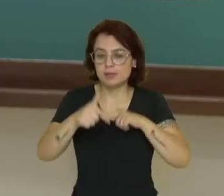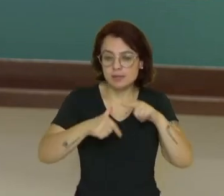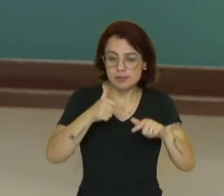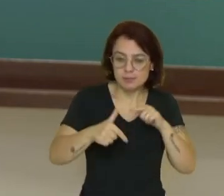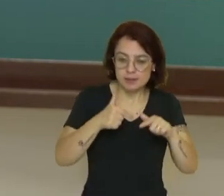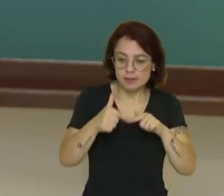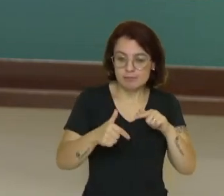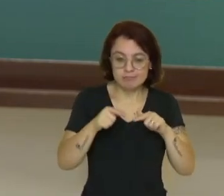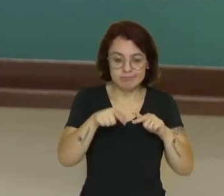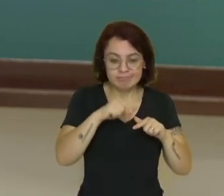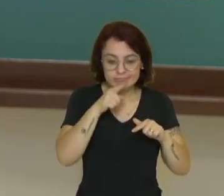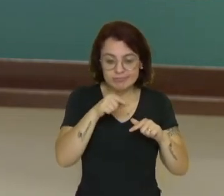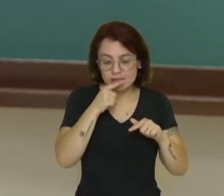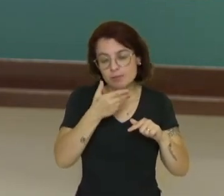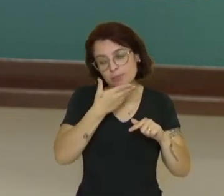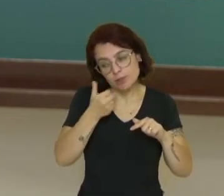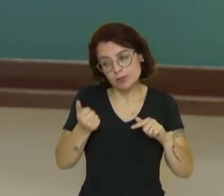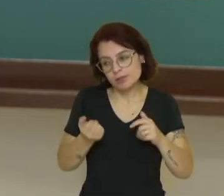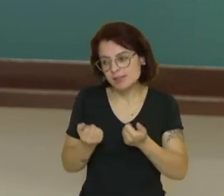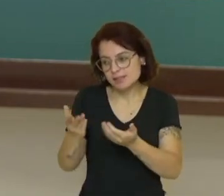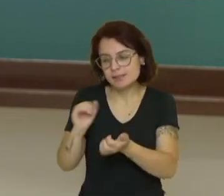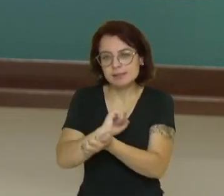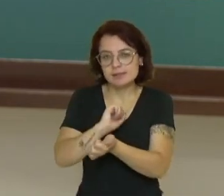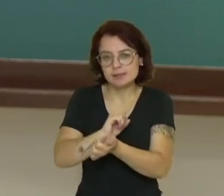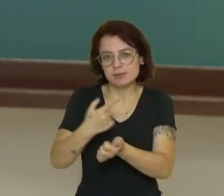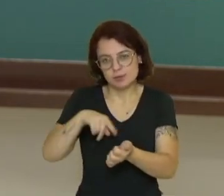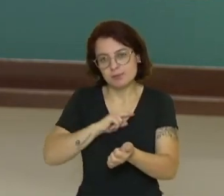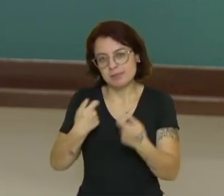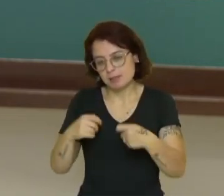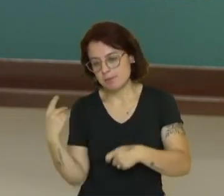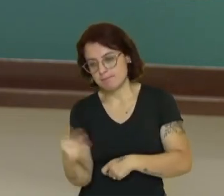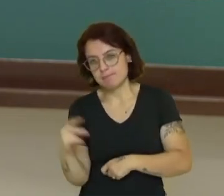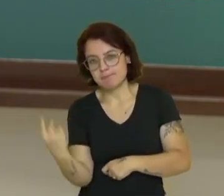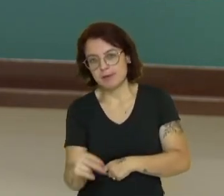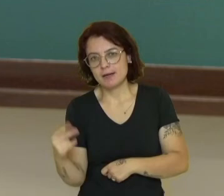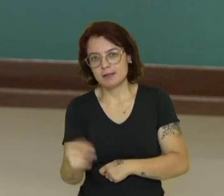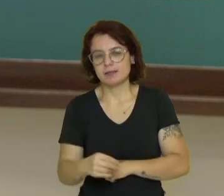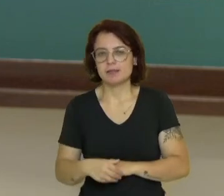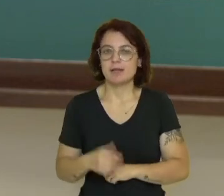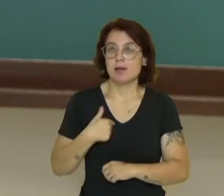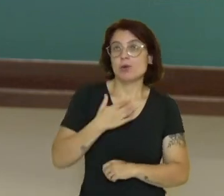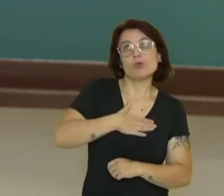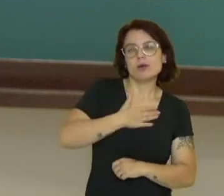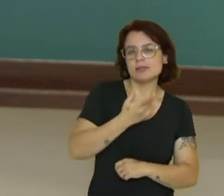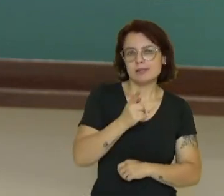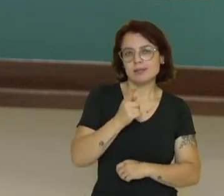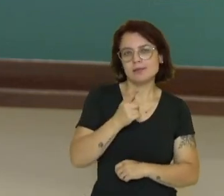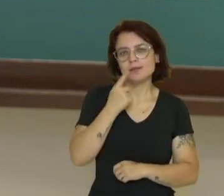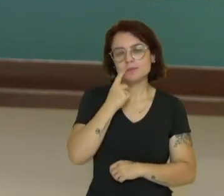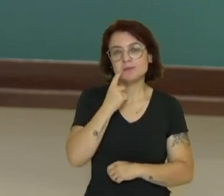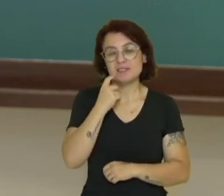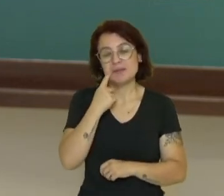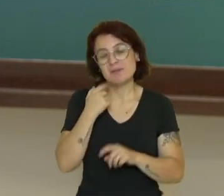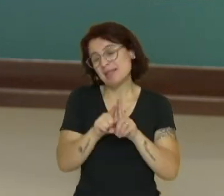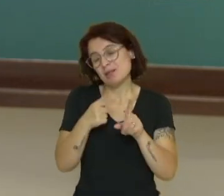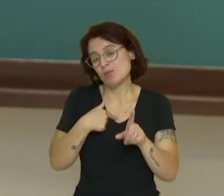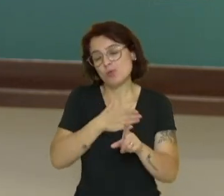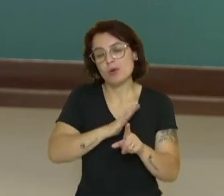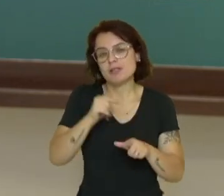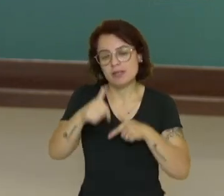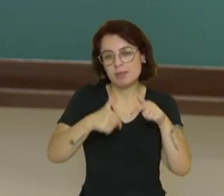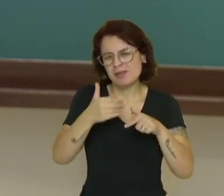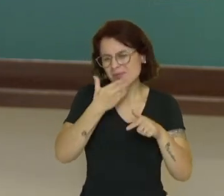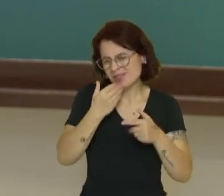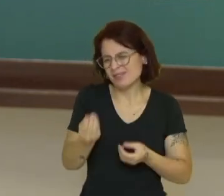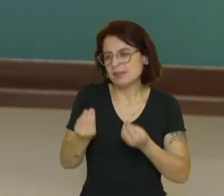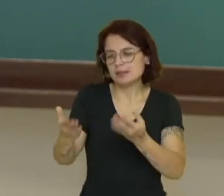se mexem sozinhos, então a gente precisa de escravos, né? Nem é que eu goste, mas eu gosto menos ainda de trabalhar. O trabalho